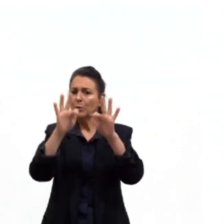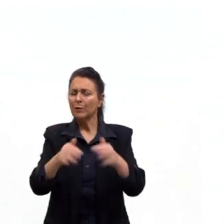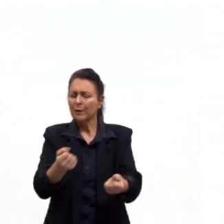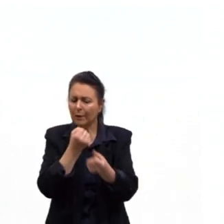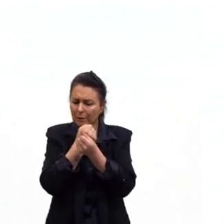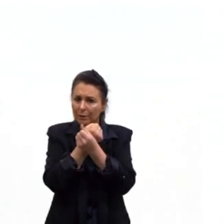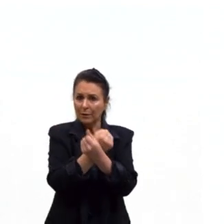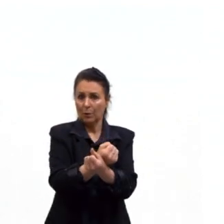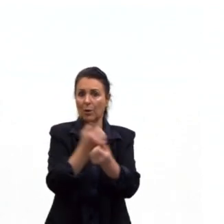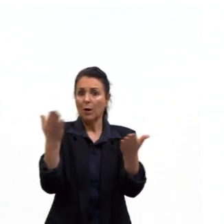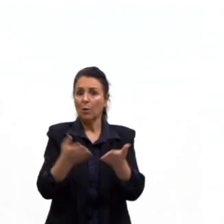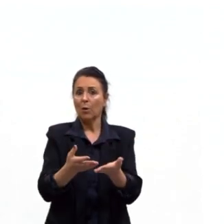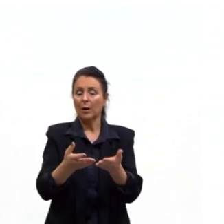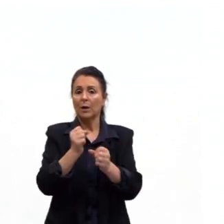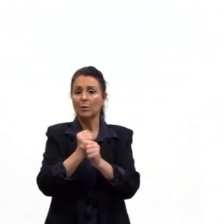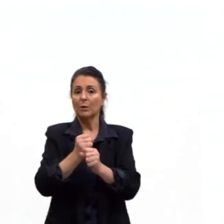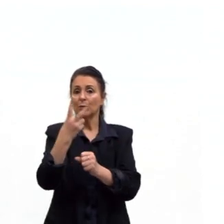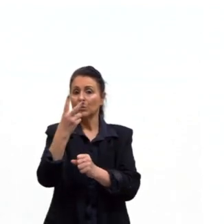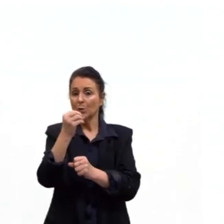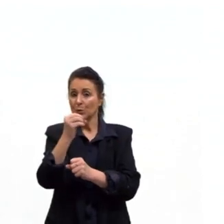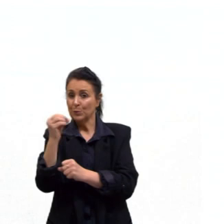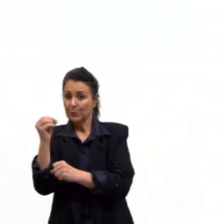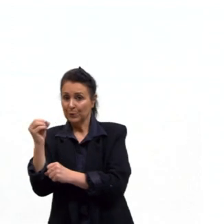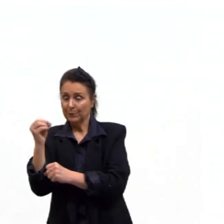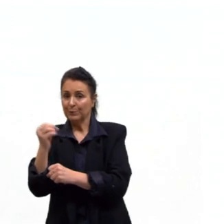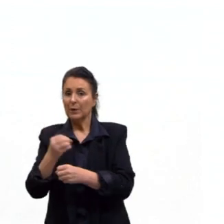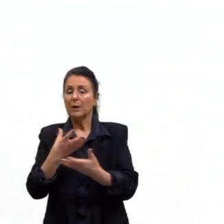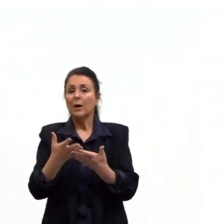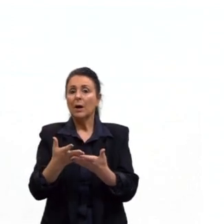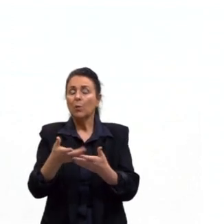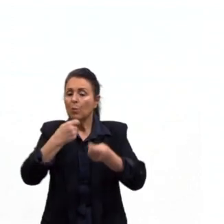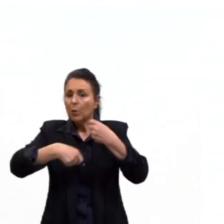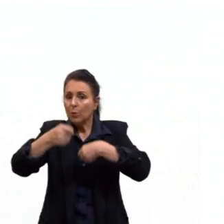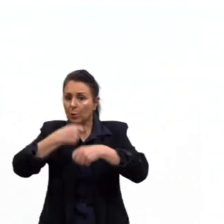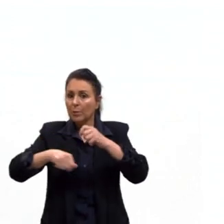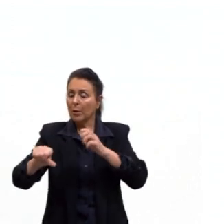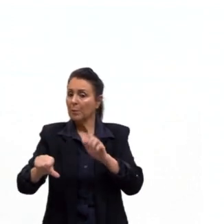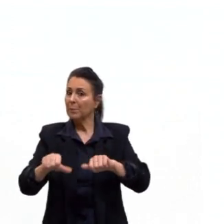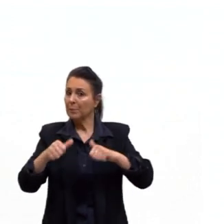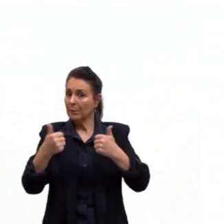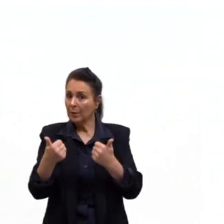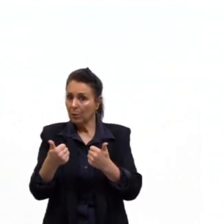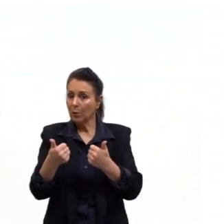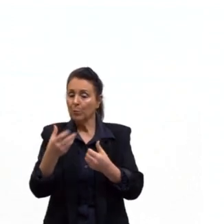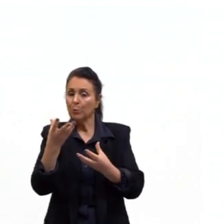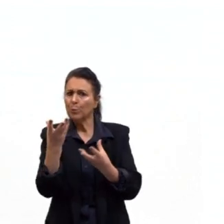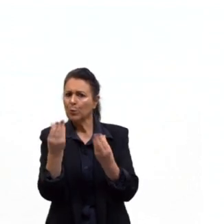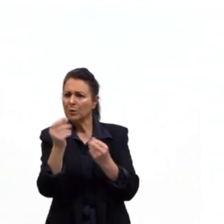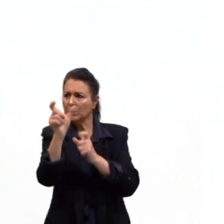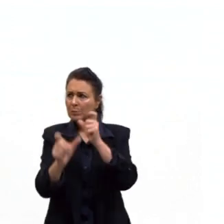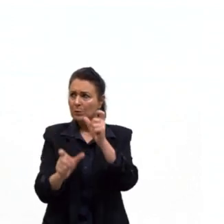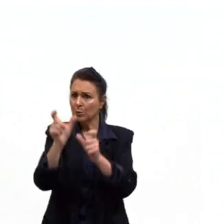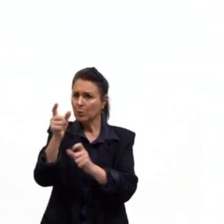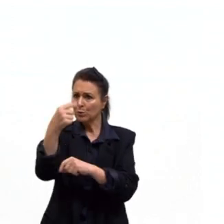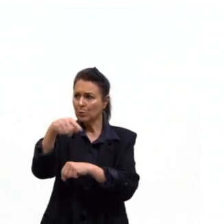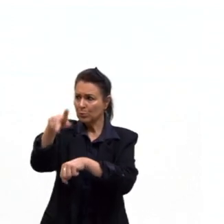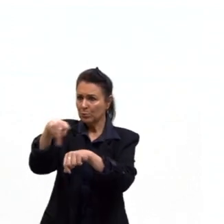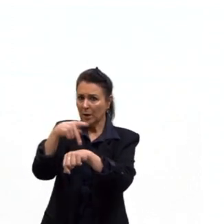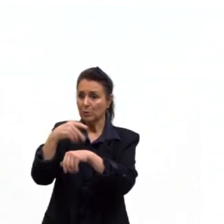2000 então com uma estabilidade Econômica a gente começou a receber muitos muitas pessoas de países né